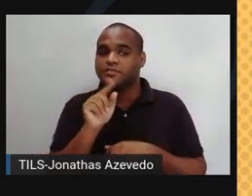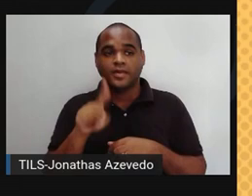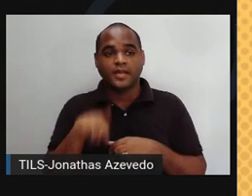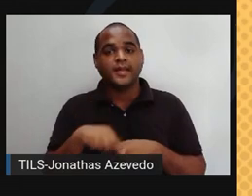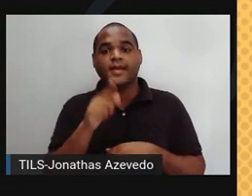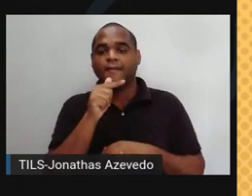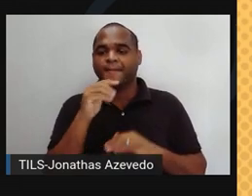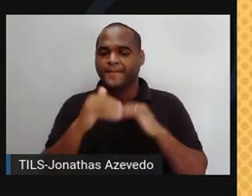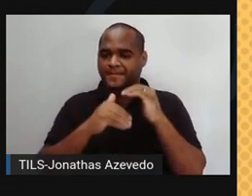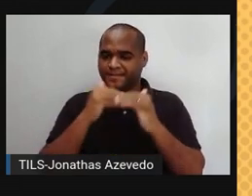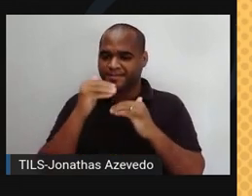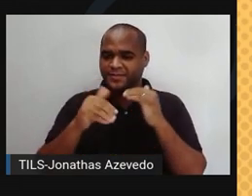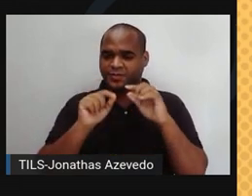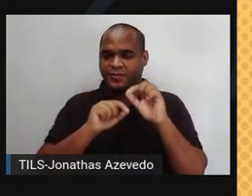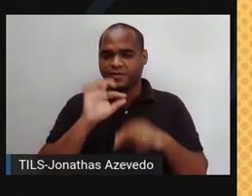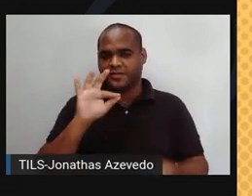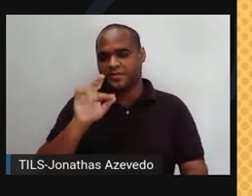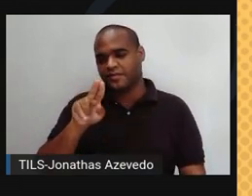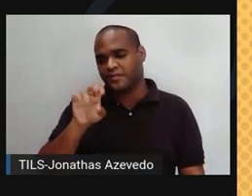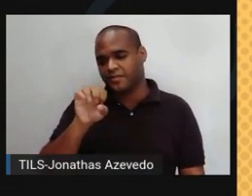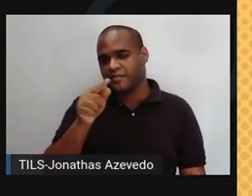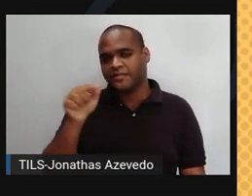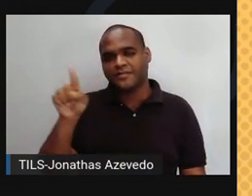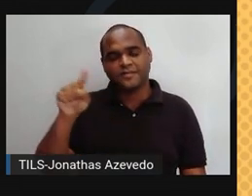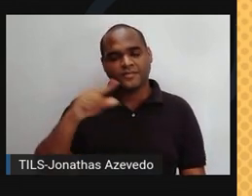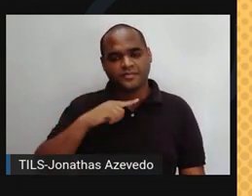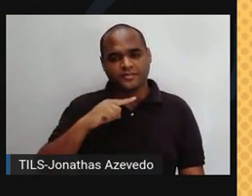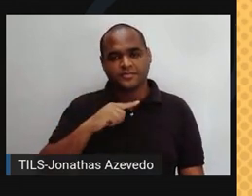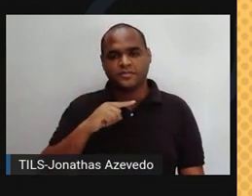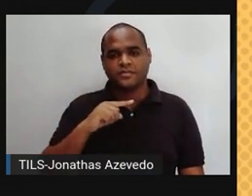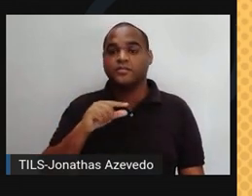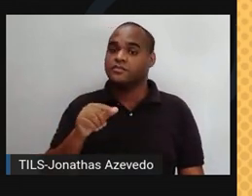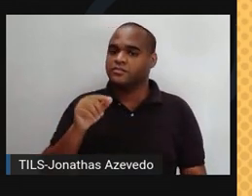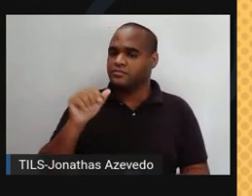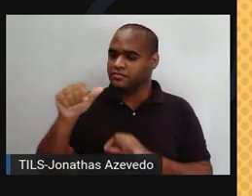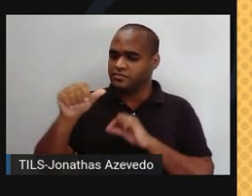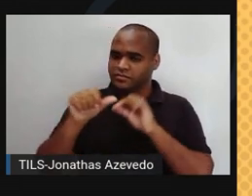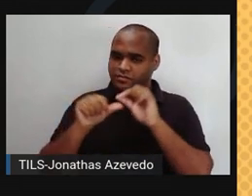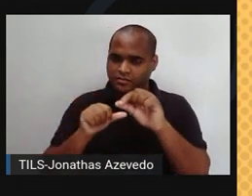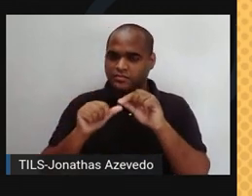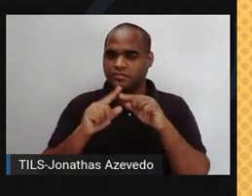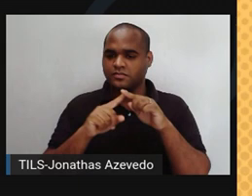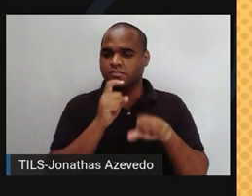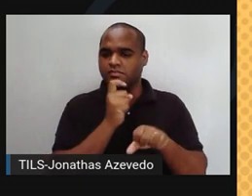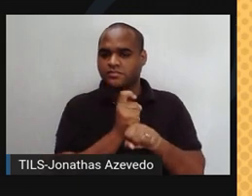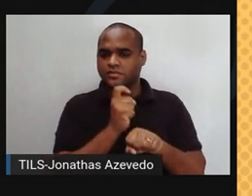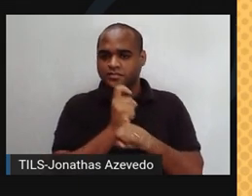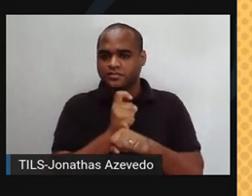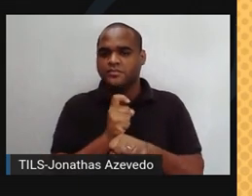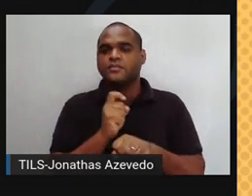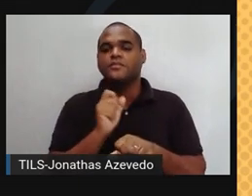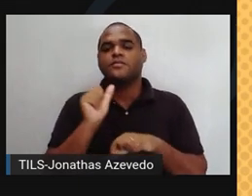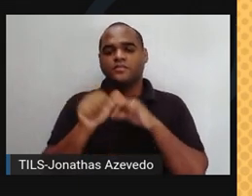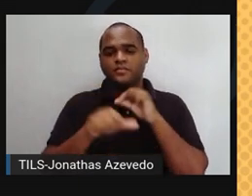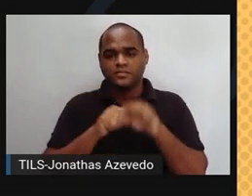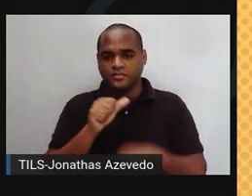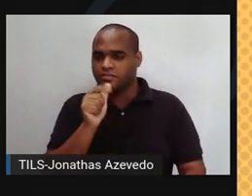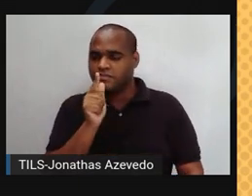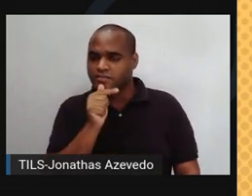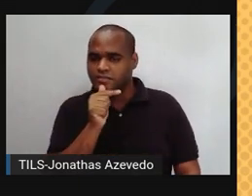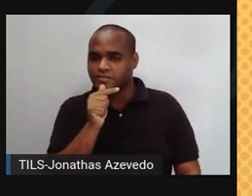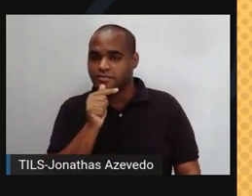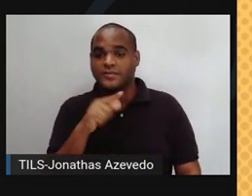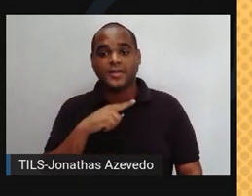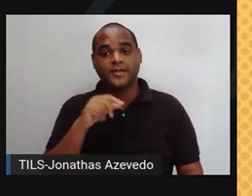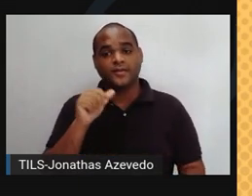processo chamamos de fusão no processo inverso temos uma substância em estado líquido e